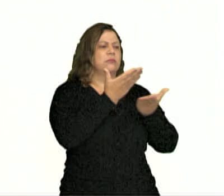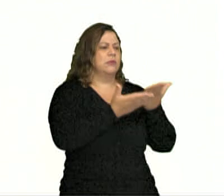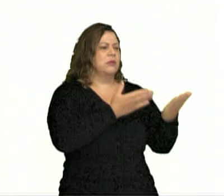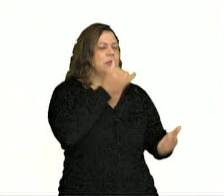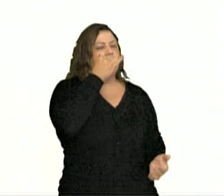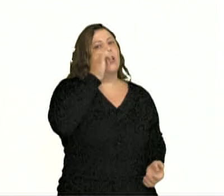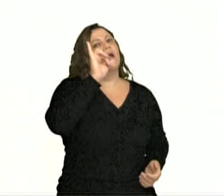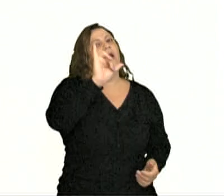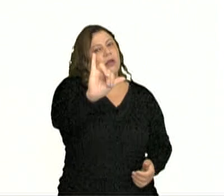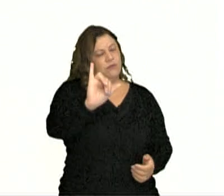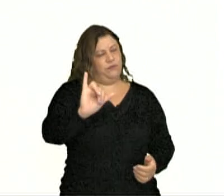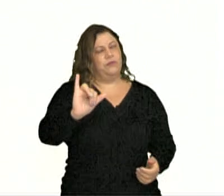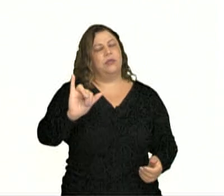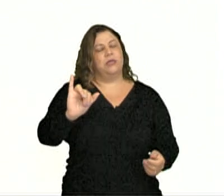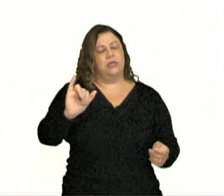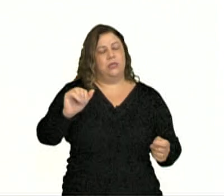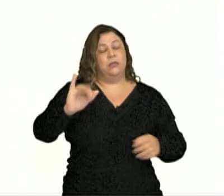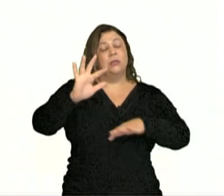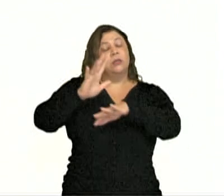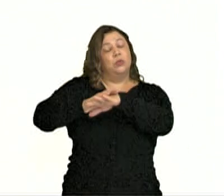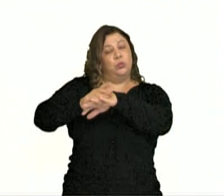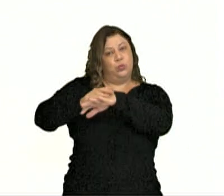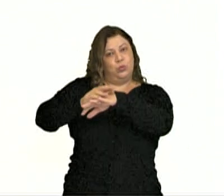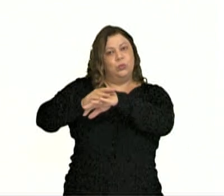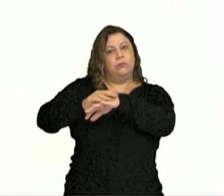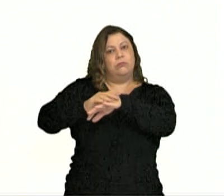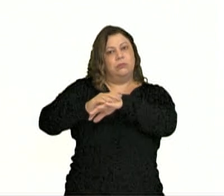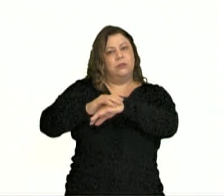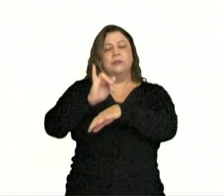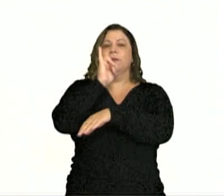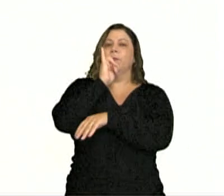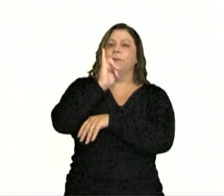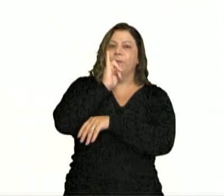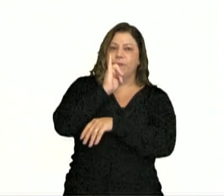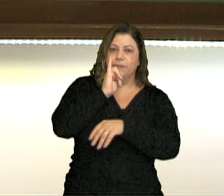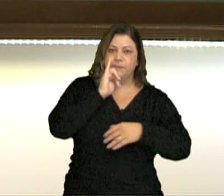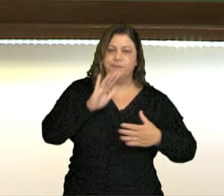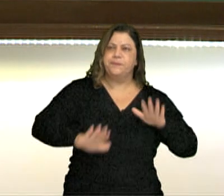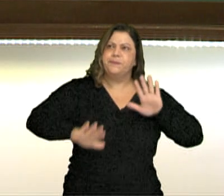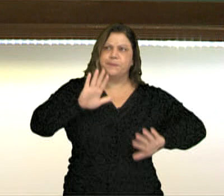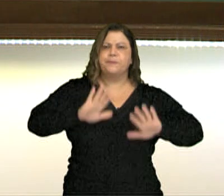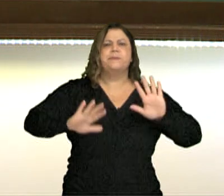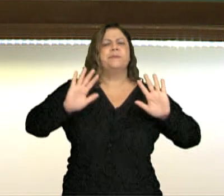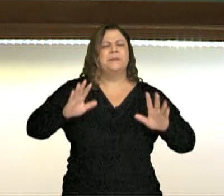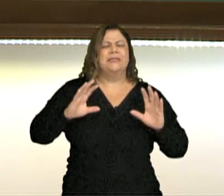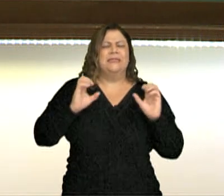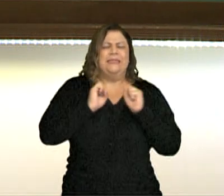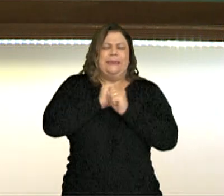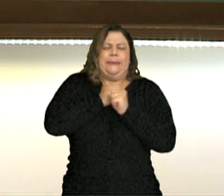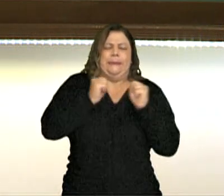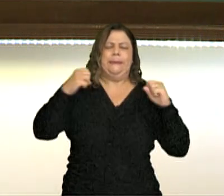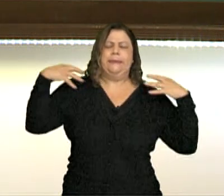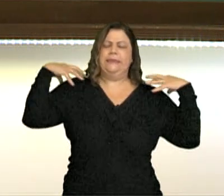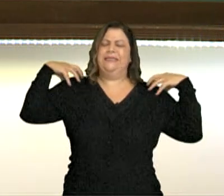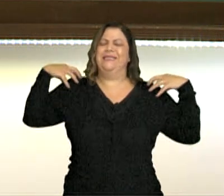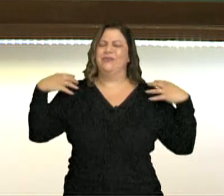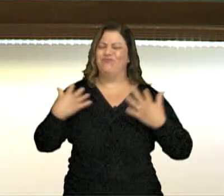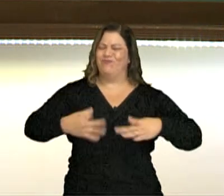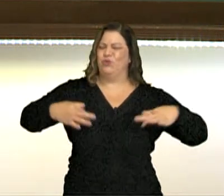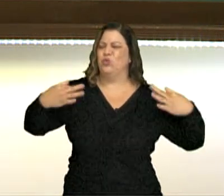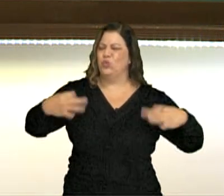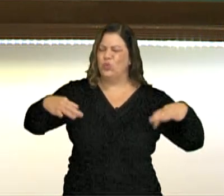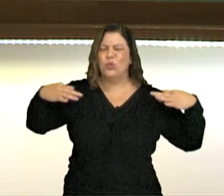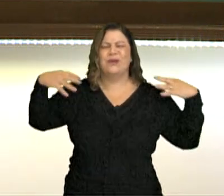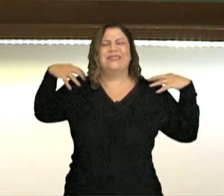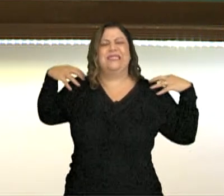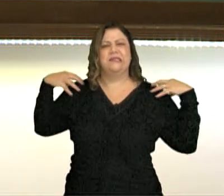a manifestação do estágio chamado de doença. Um exemplo, às vezes eu já estou com uma tensão muscular muito grande, eu sinto